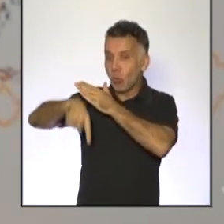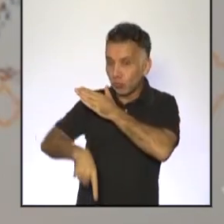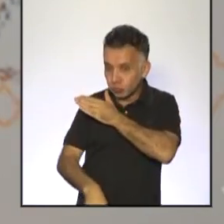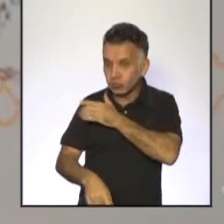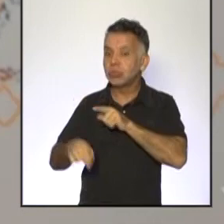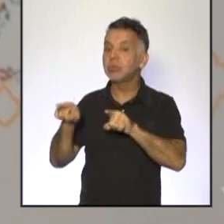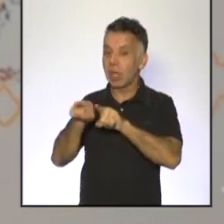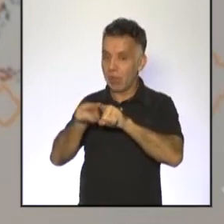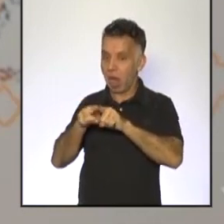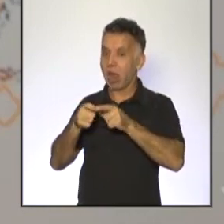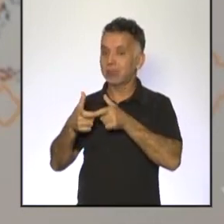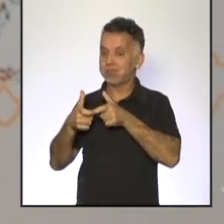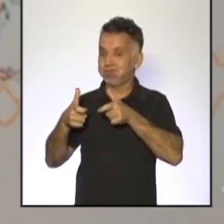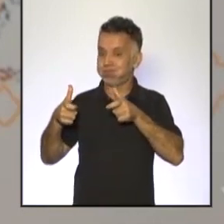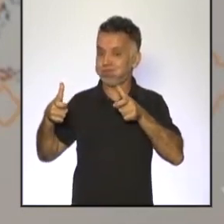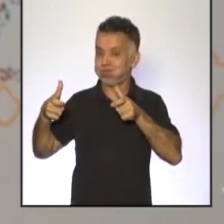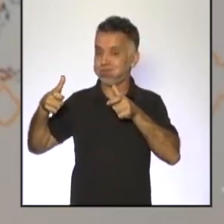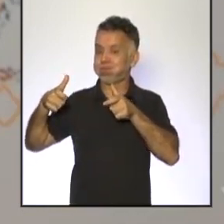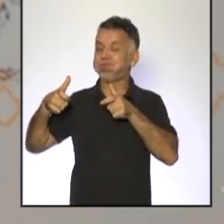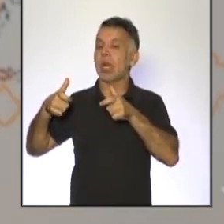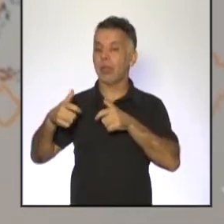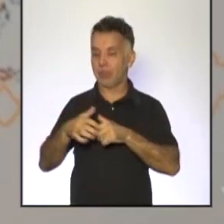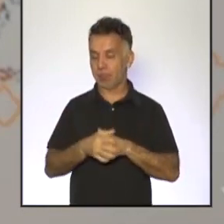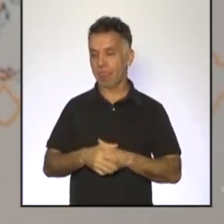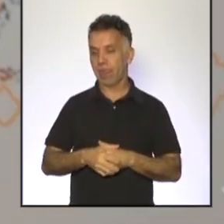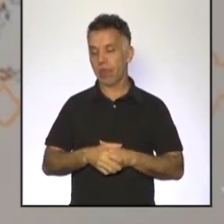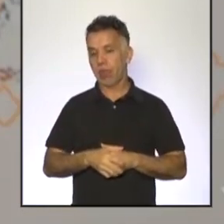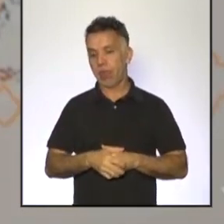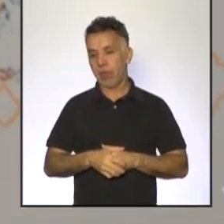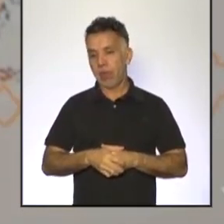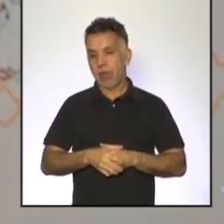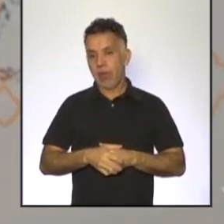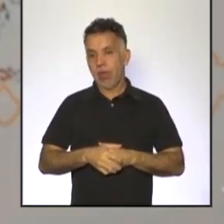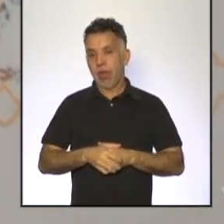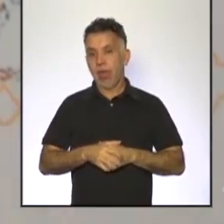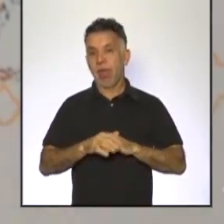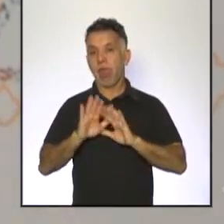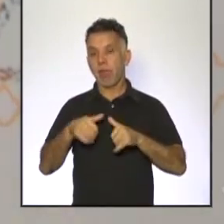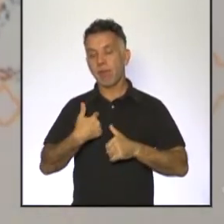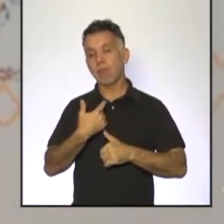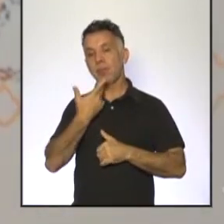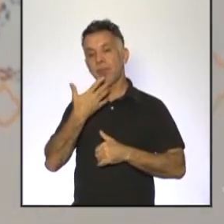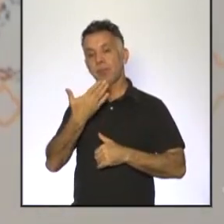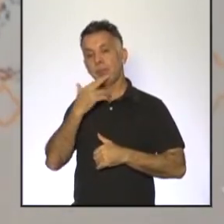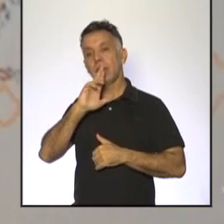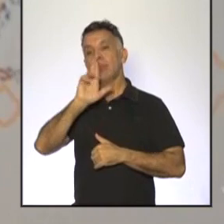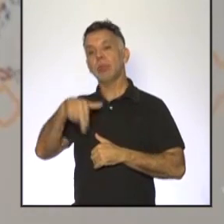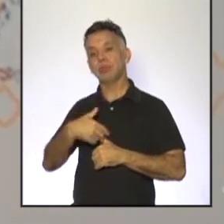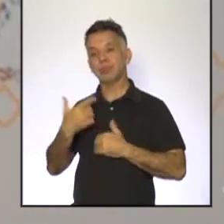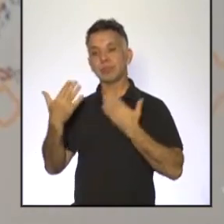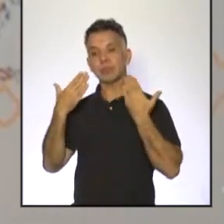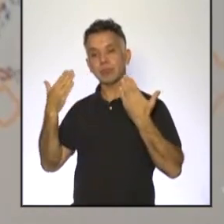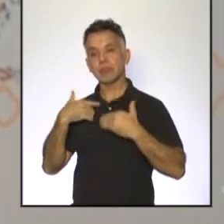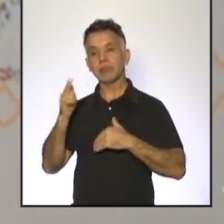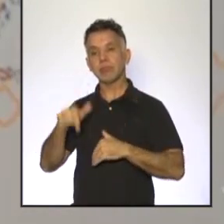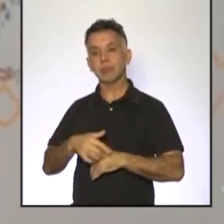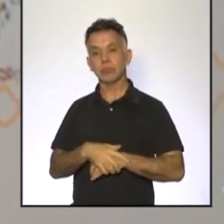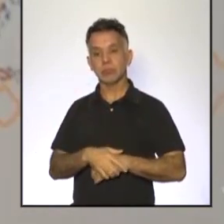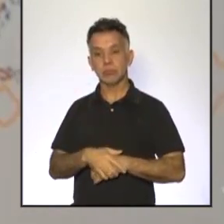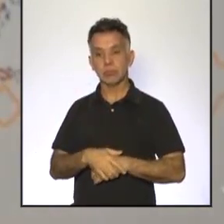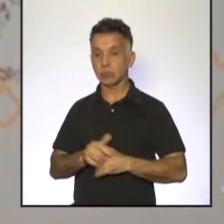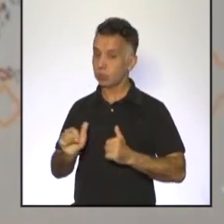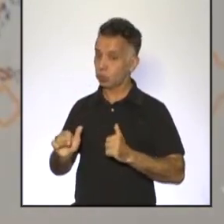oceano cresce. Beleza? Vamos lá para as dúvidas, para a gente sair aqui. Não tem